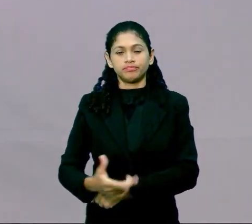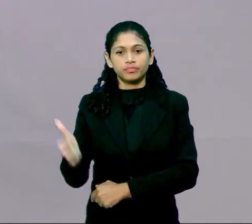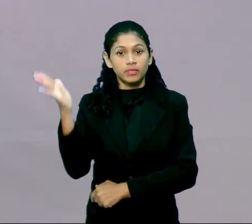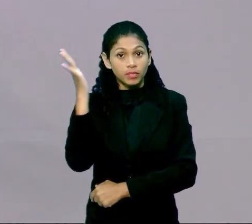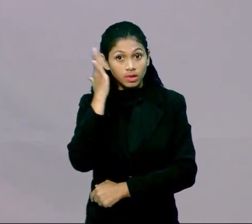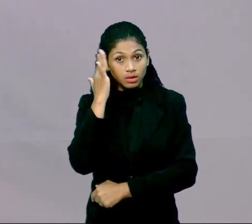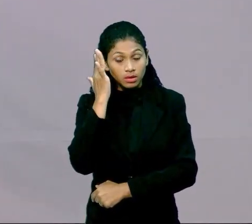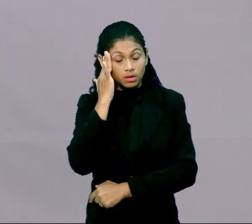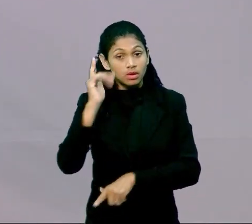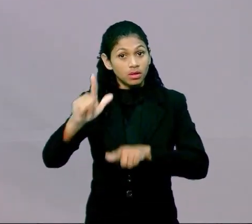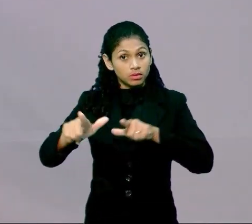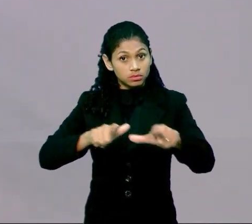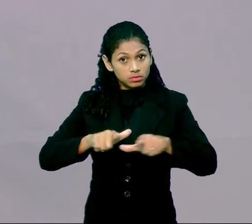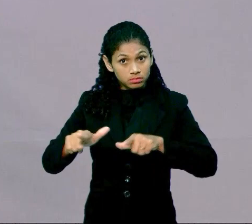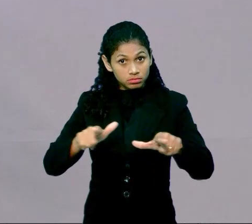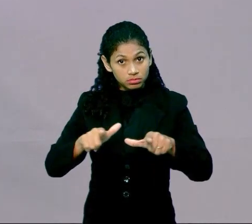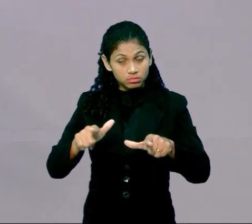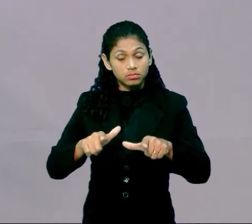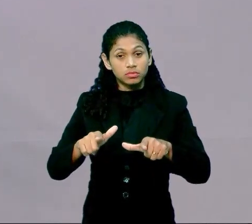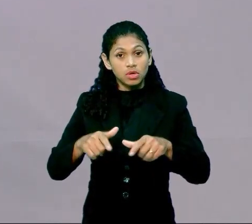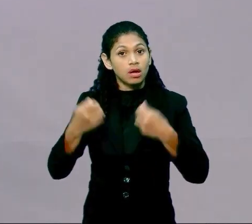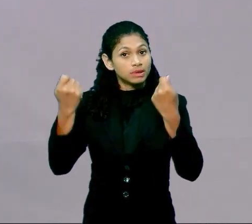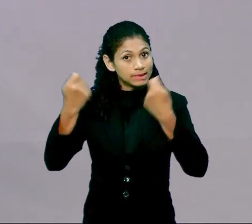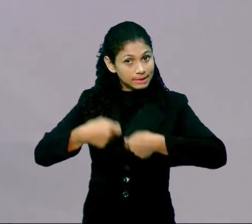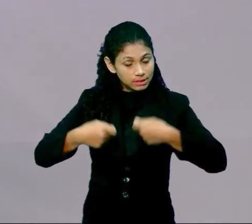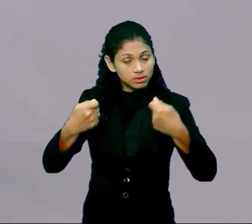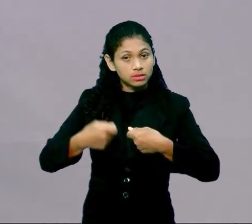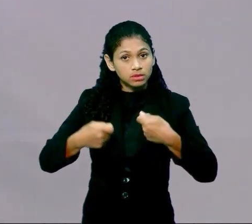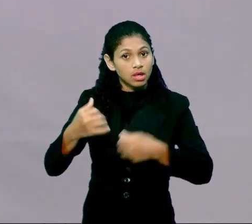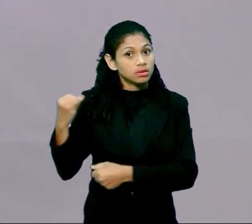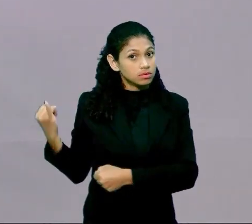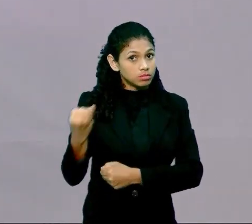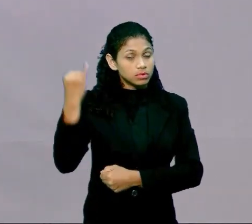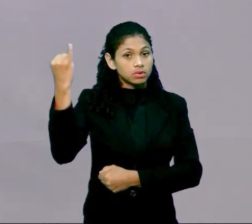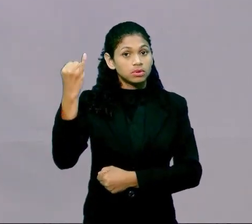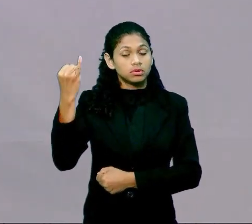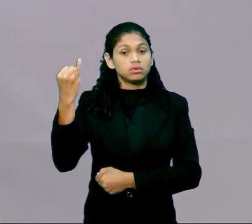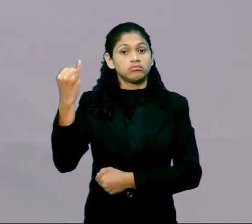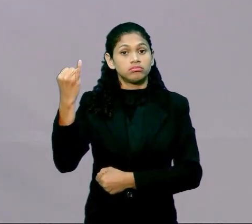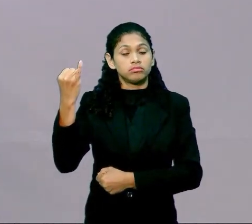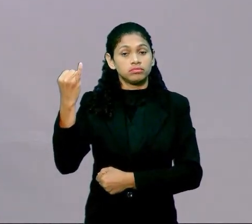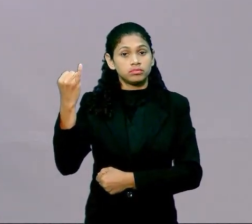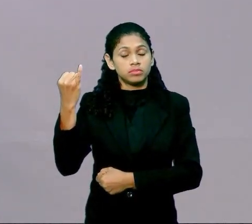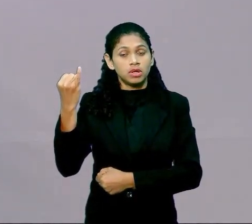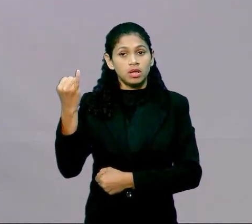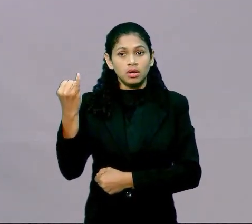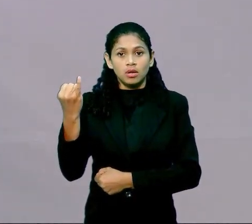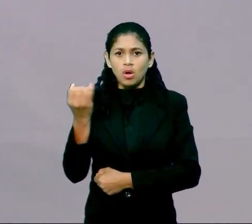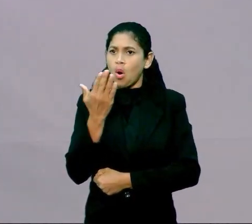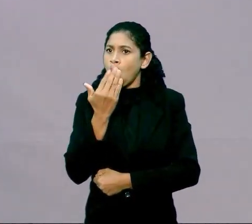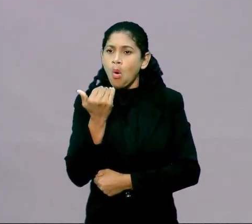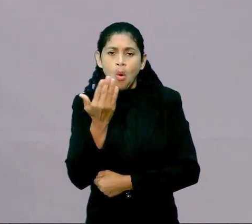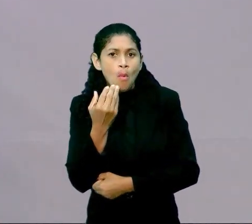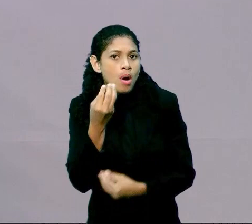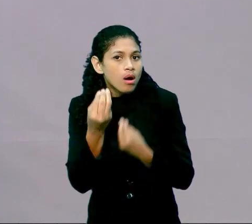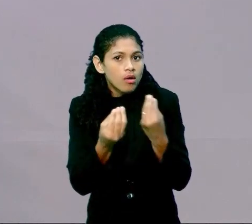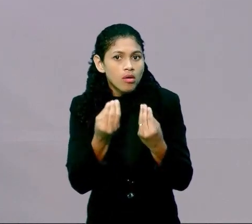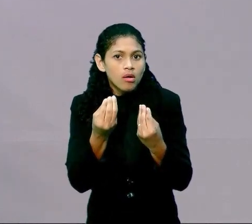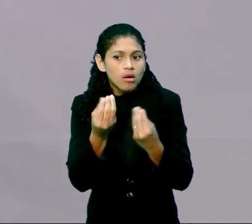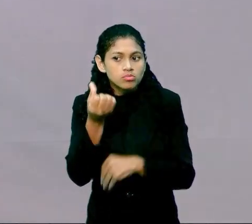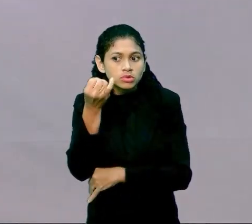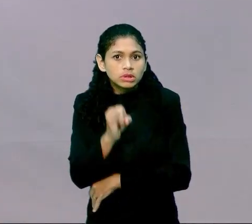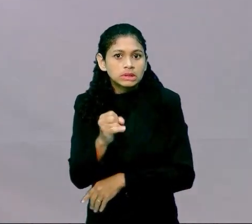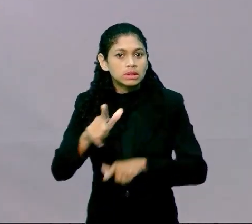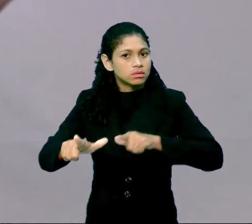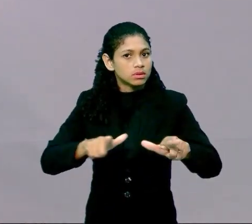Sabemos que o trabalho é uma necessidade primordial. Não temos como ter sustento se nós não